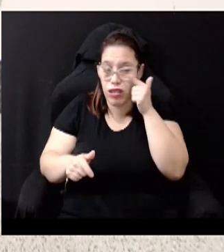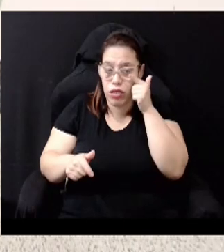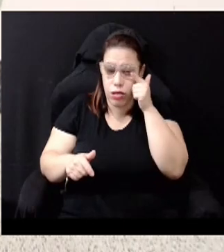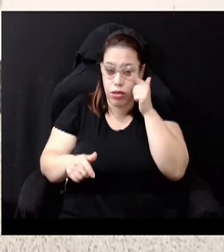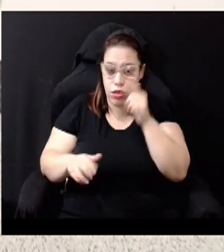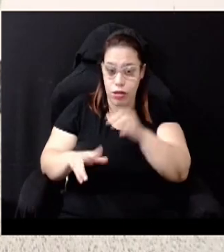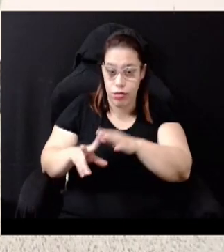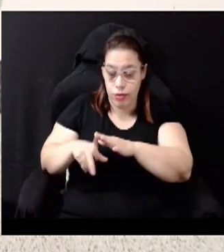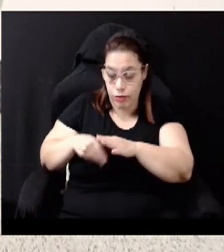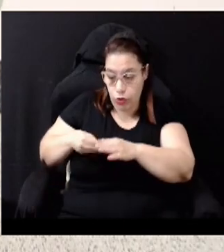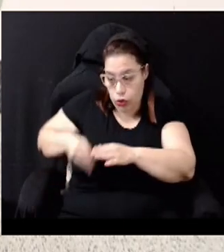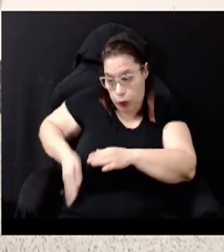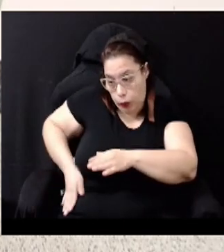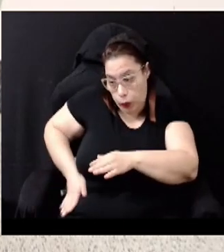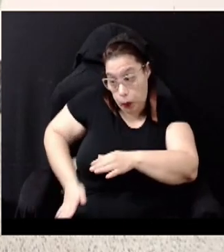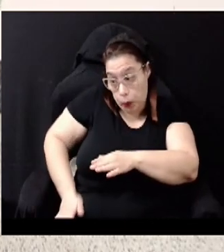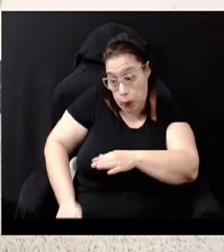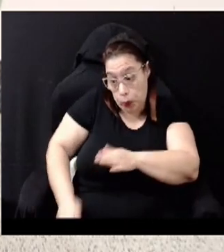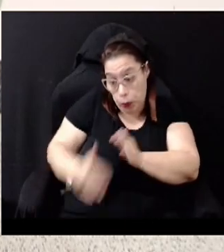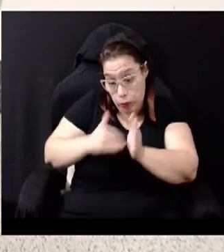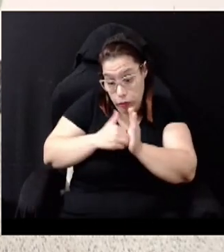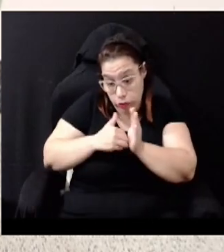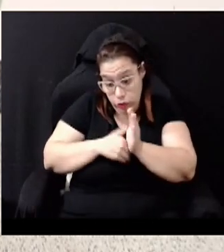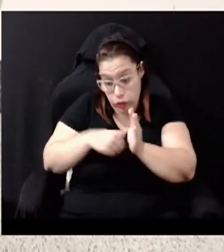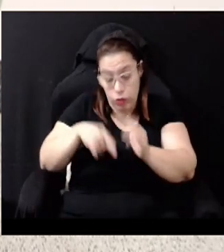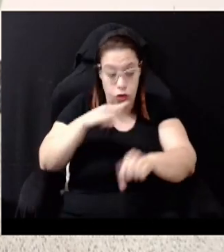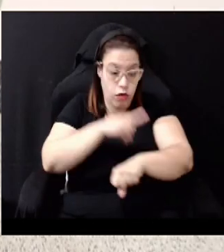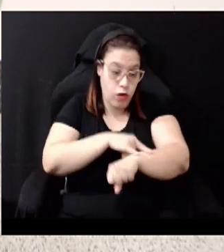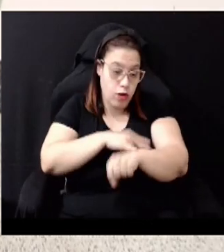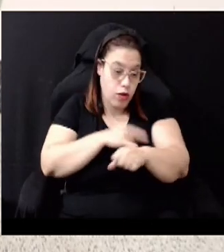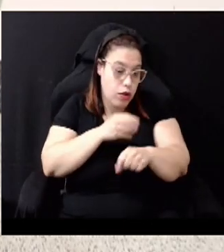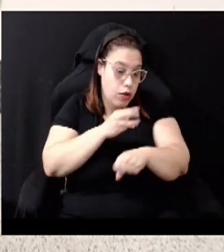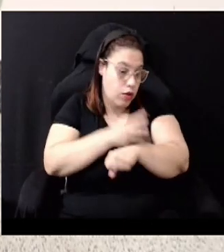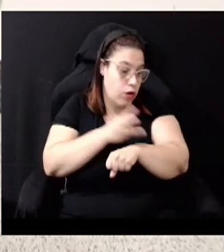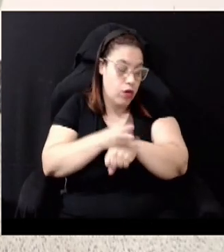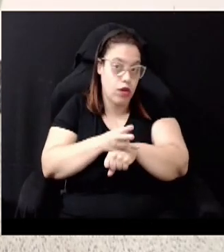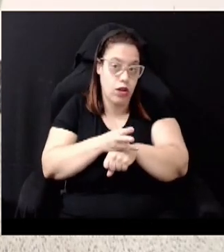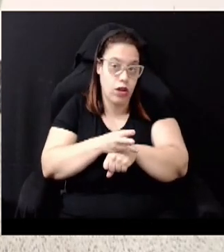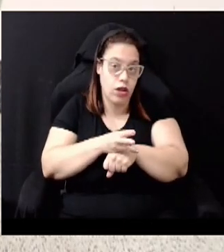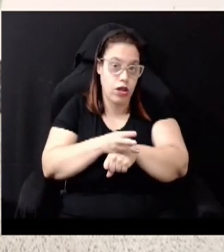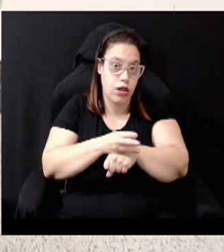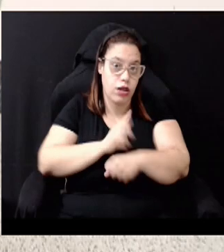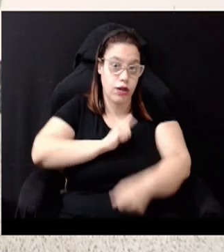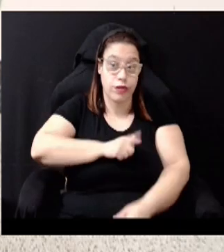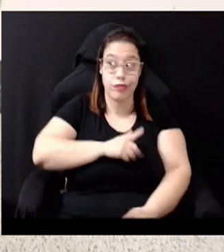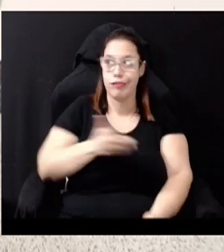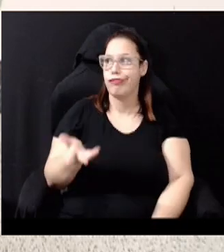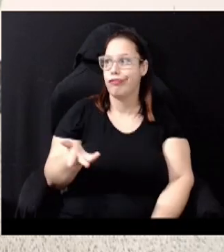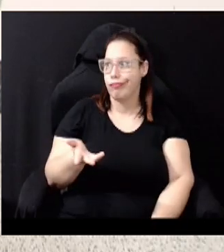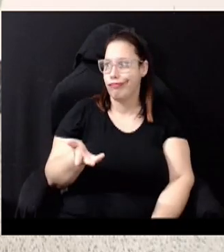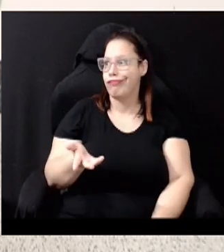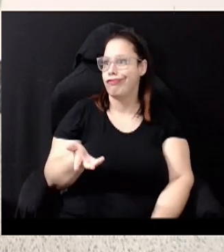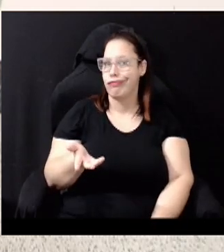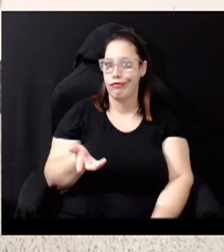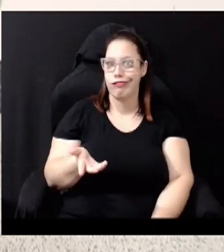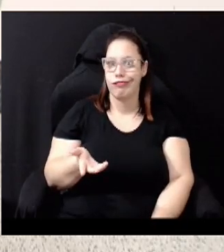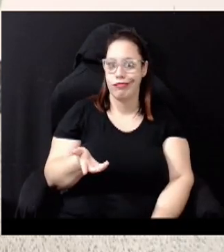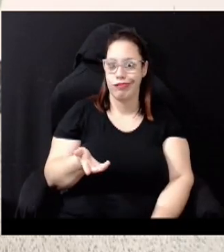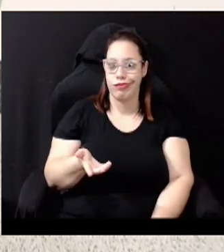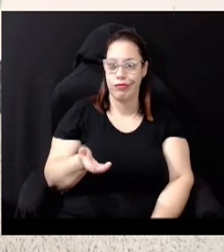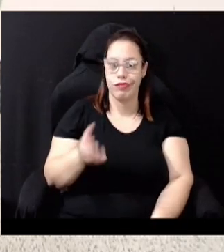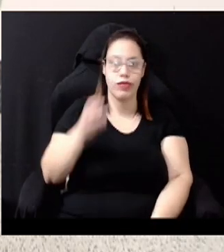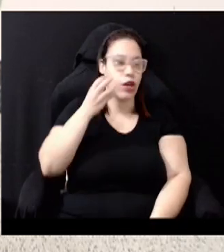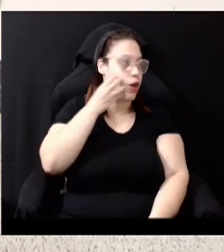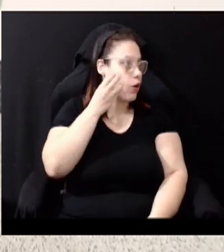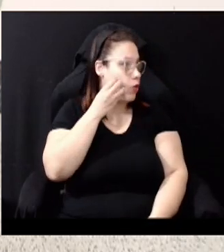no bolso, entra, vai para o banheiro, vê o WhatsApp, quanto foi o jogo do Guarani, né? Aí fica complicado. André, né? Essa é uma